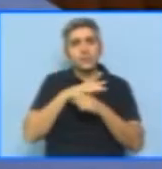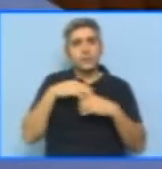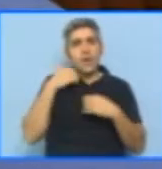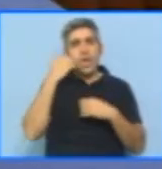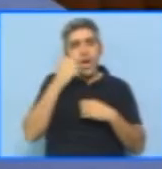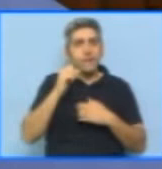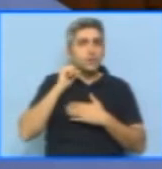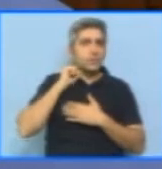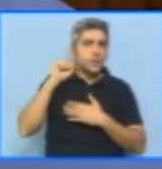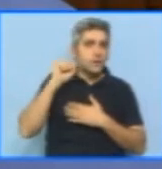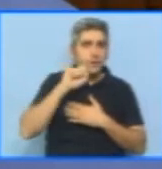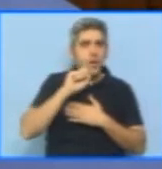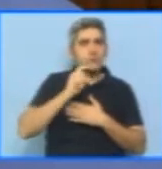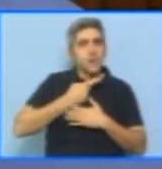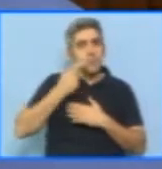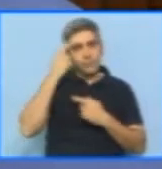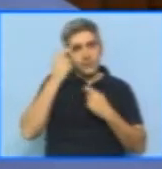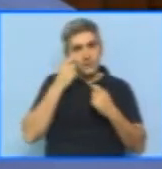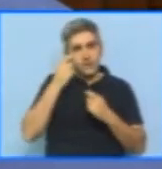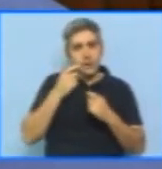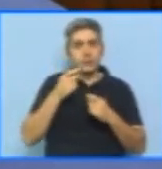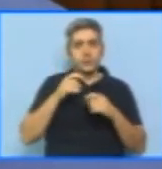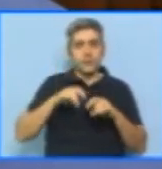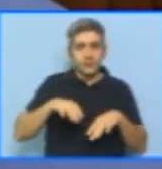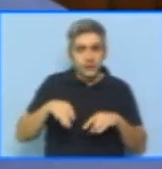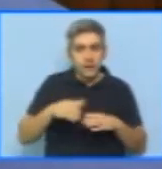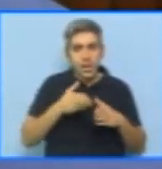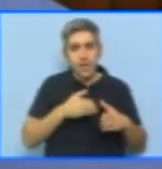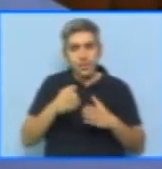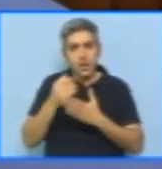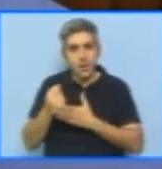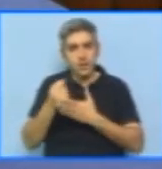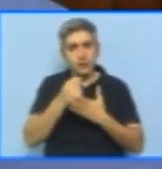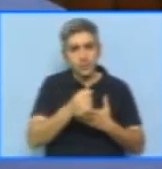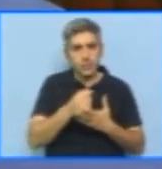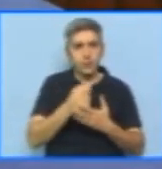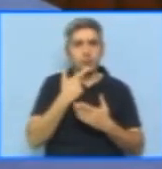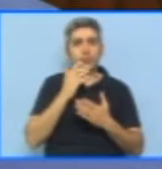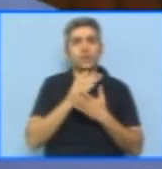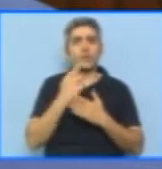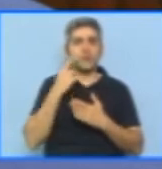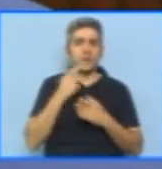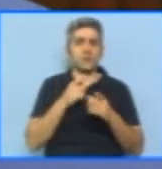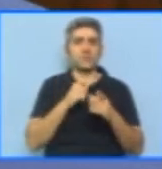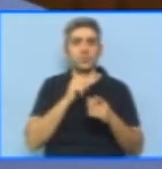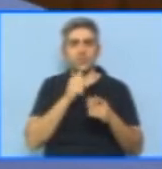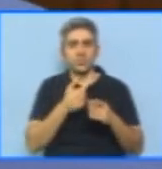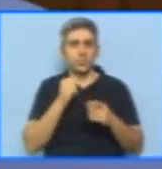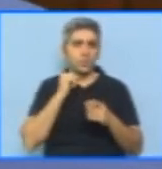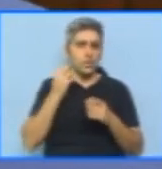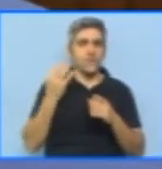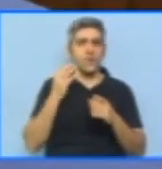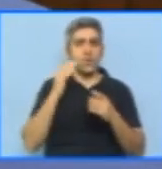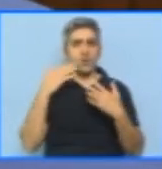um suicídio, começar a pensar em prevenir, em apresentar caminhos de apoio, etc., em vez de apresentar apenas a parte mórbida do